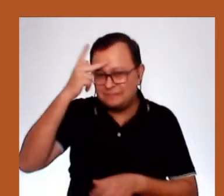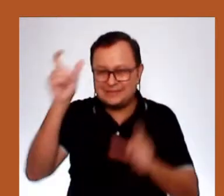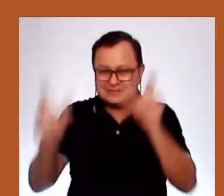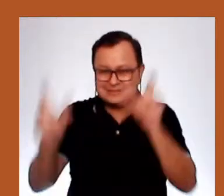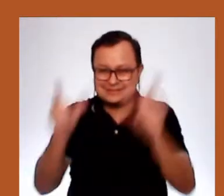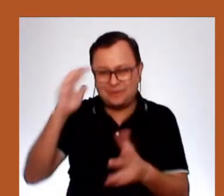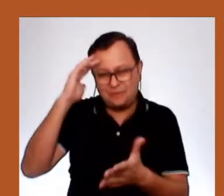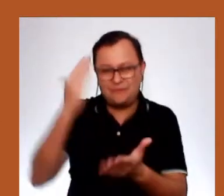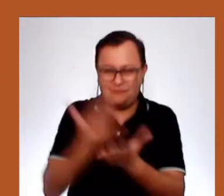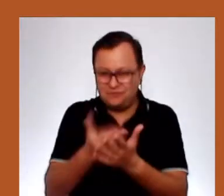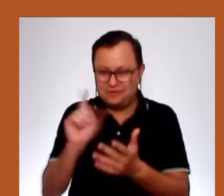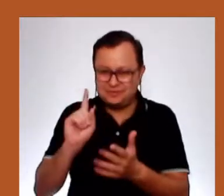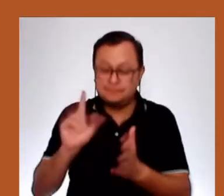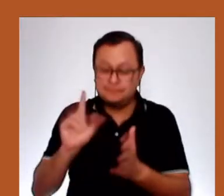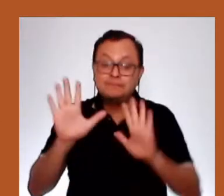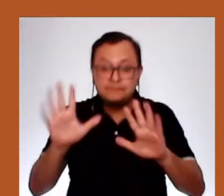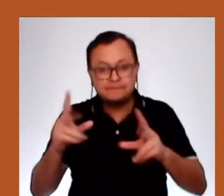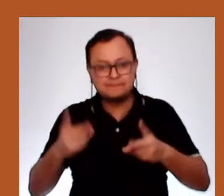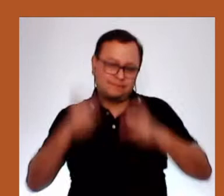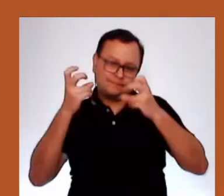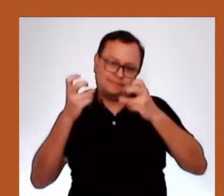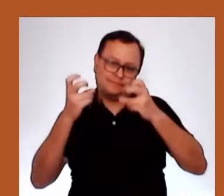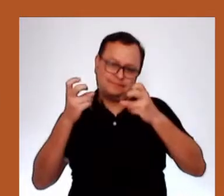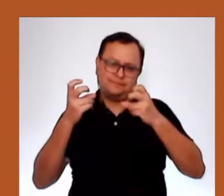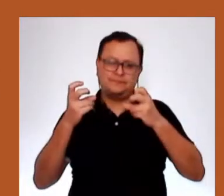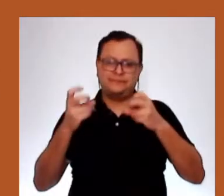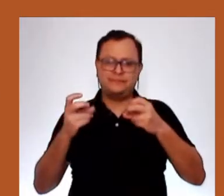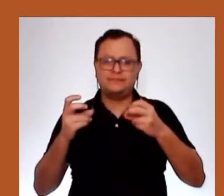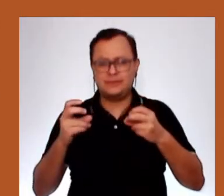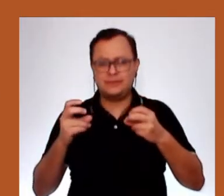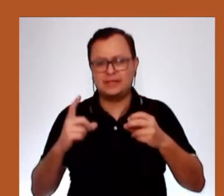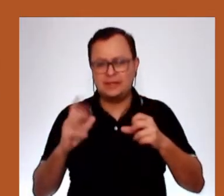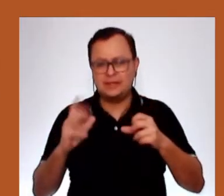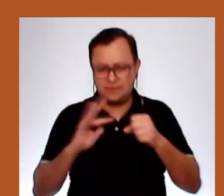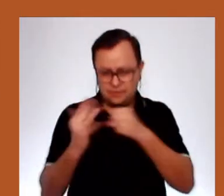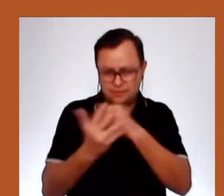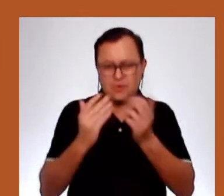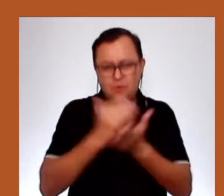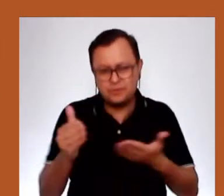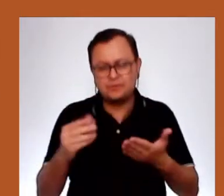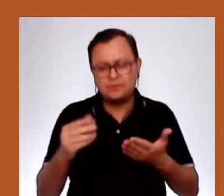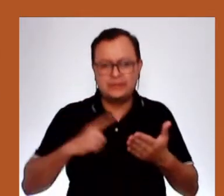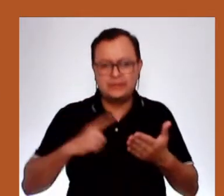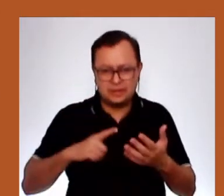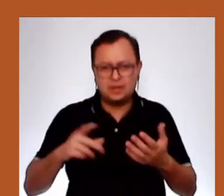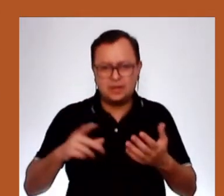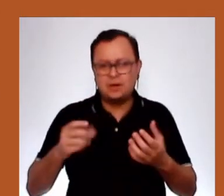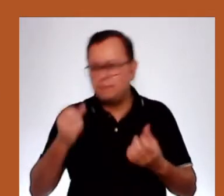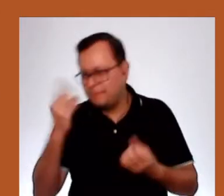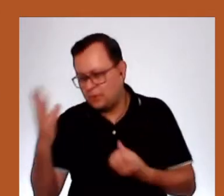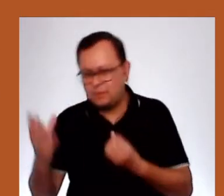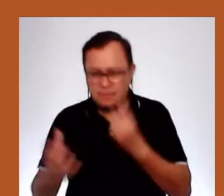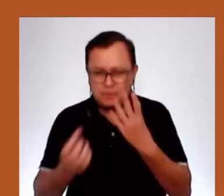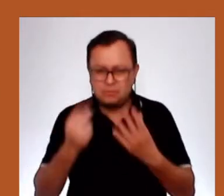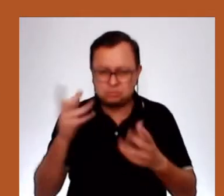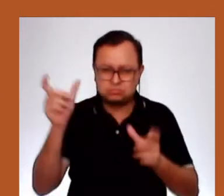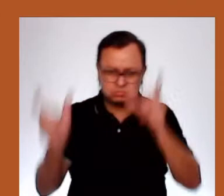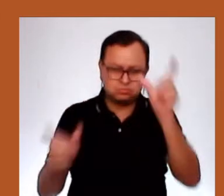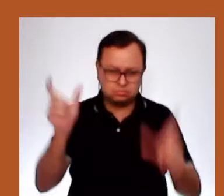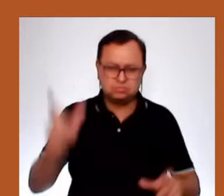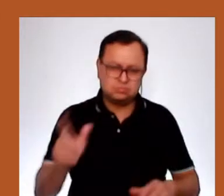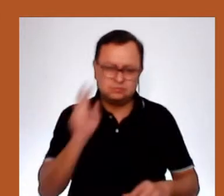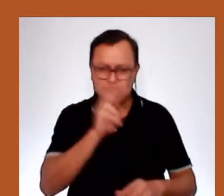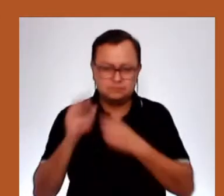boas desse período de exceção que a gente está vivendo, né? E espero que mude, né? Várias